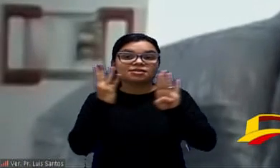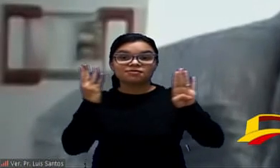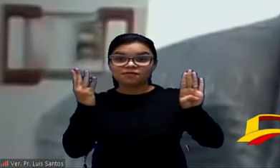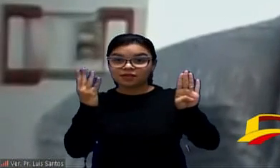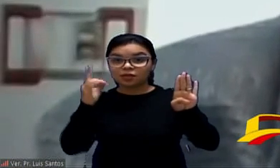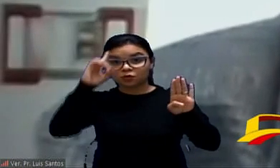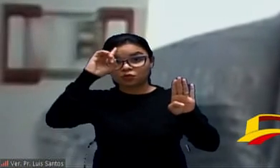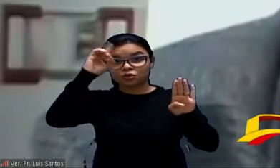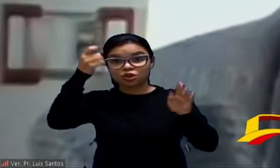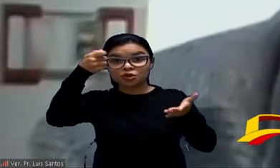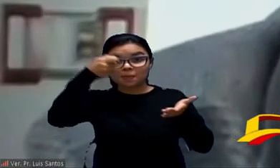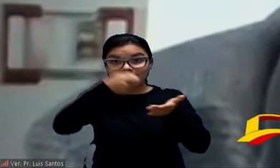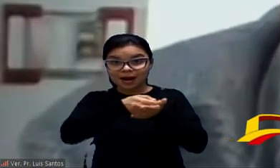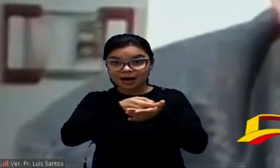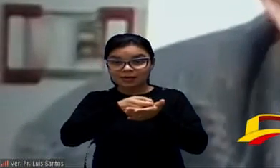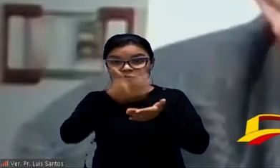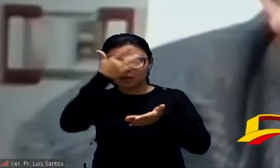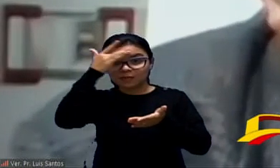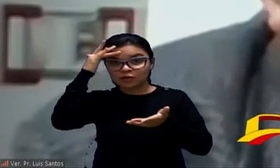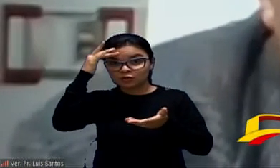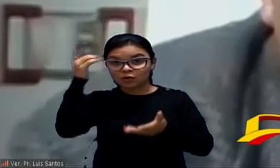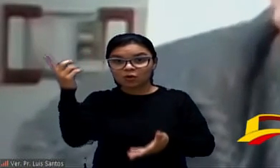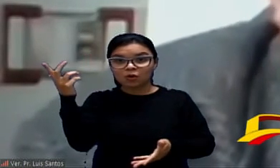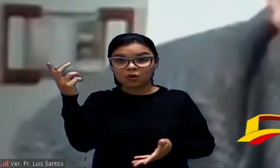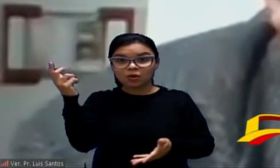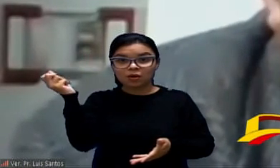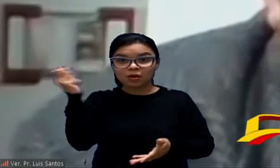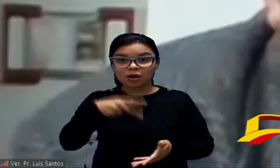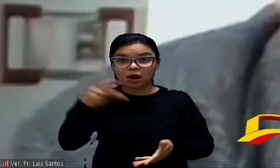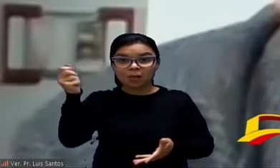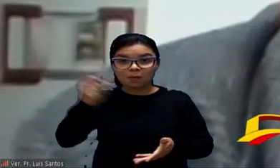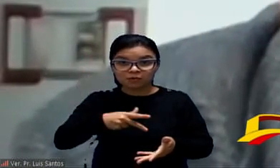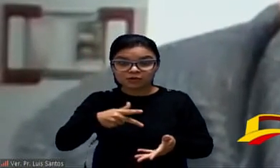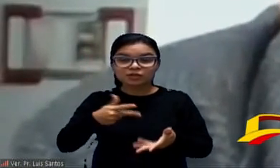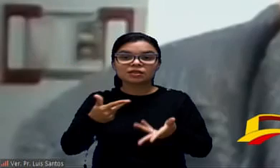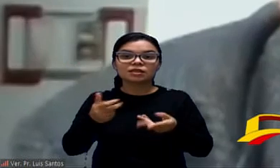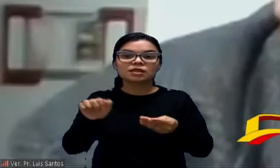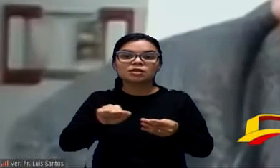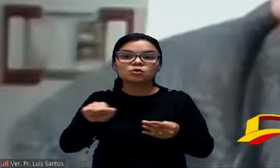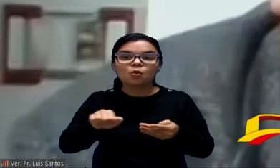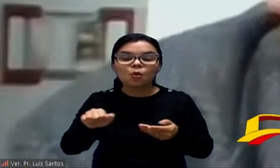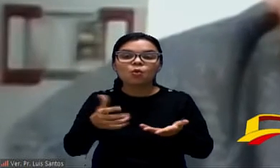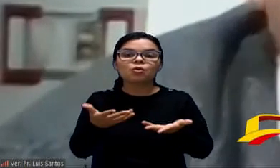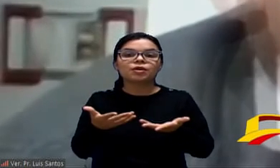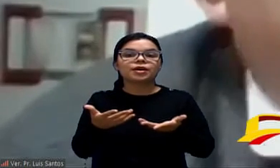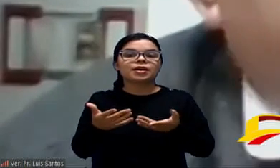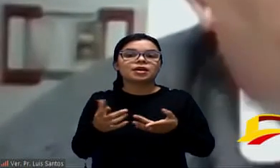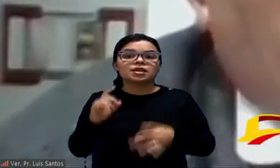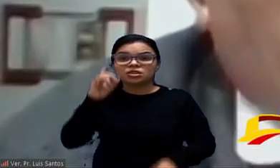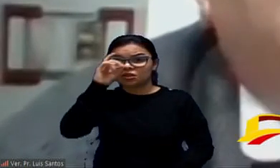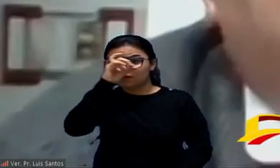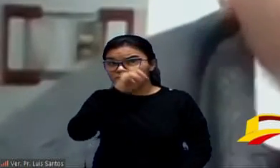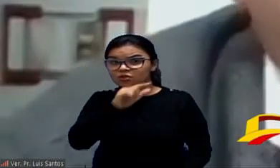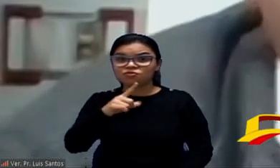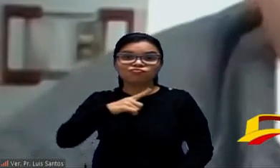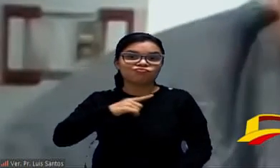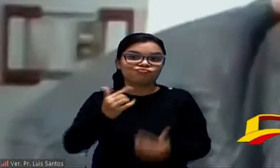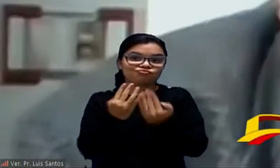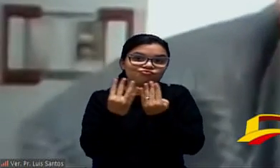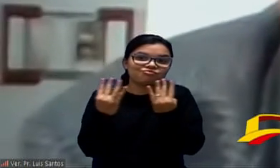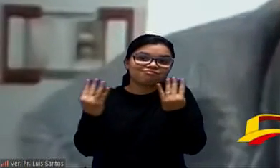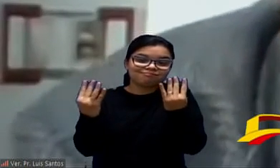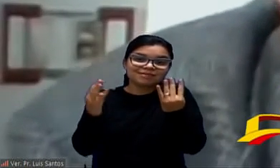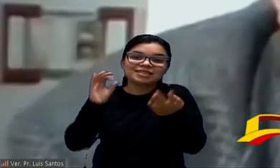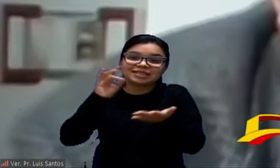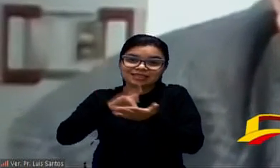de aposentados, é praticamente impossível que não faça. Embora tenha 4, 5